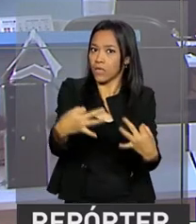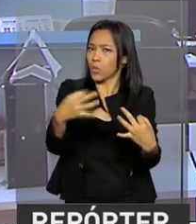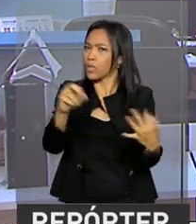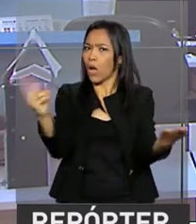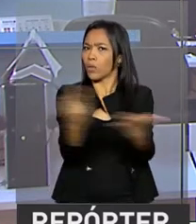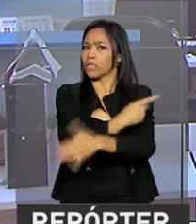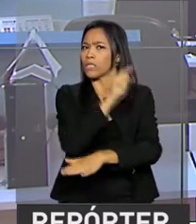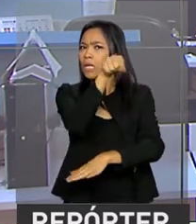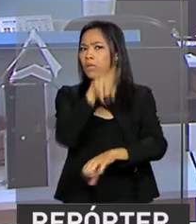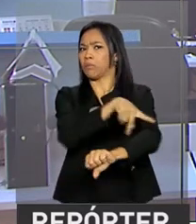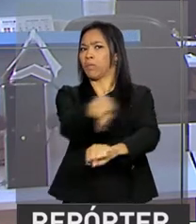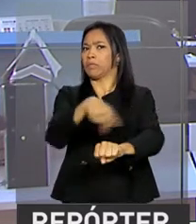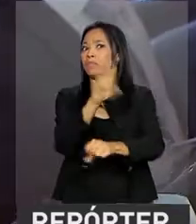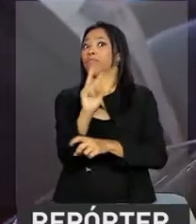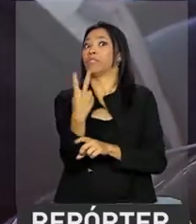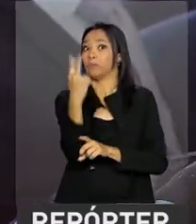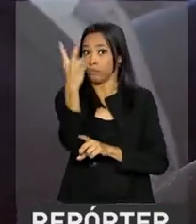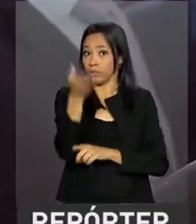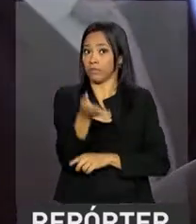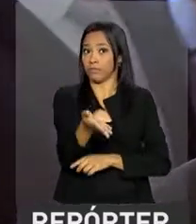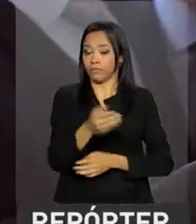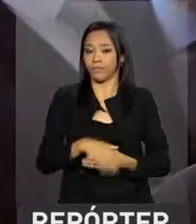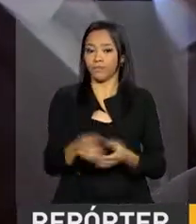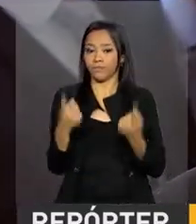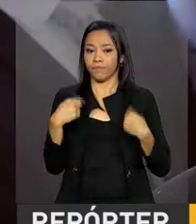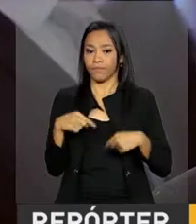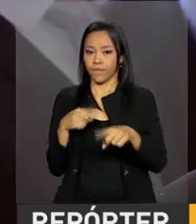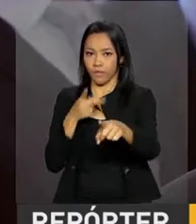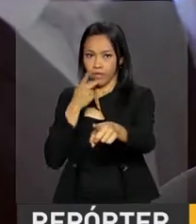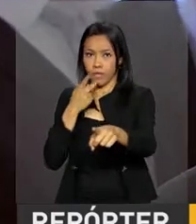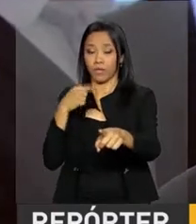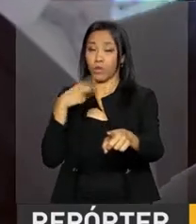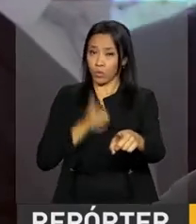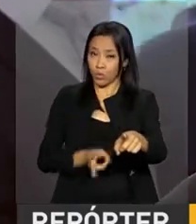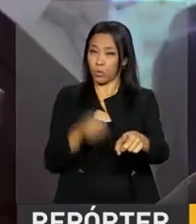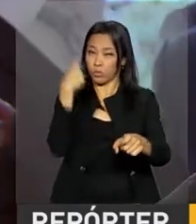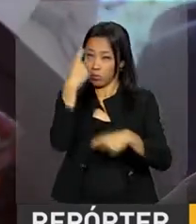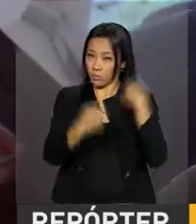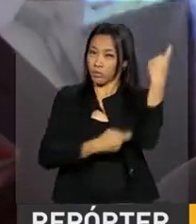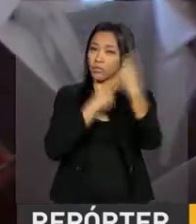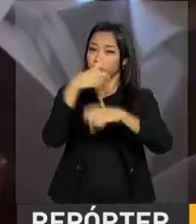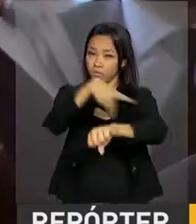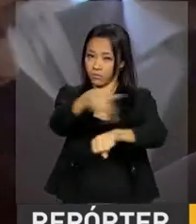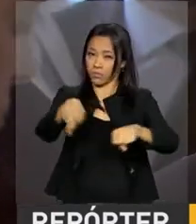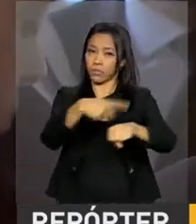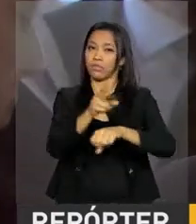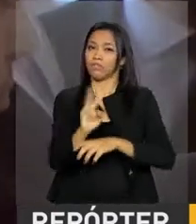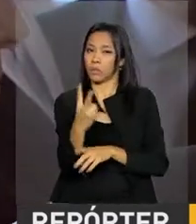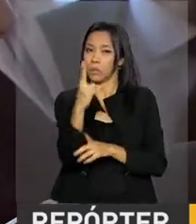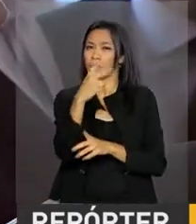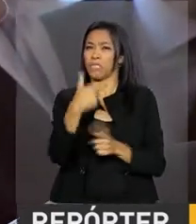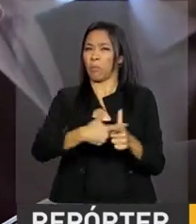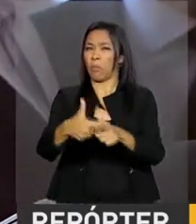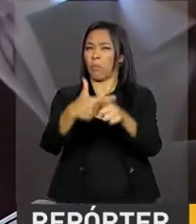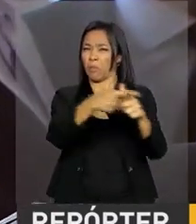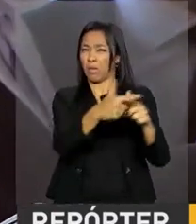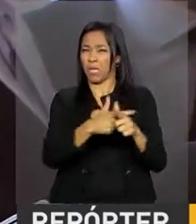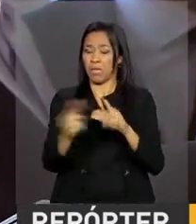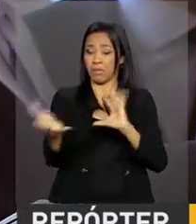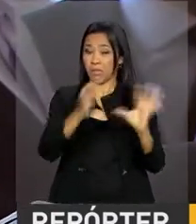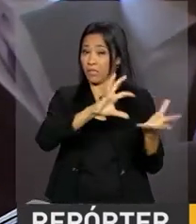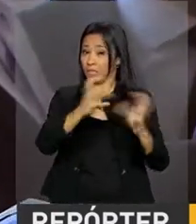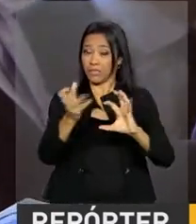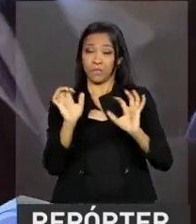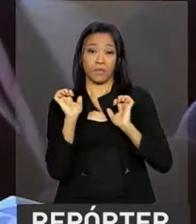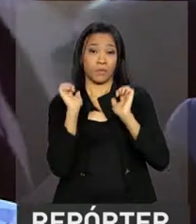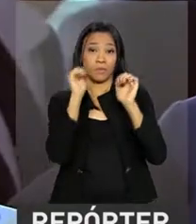situação da Venezuela. A nossa preocupação permanece, porque com a Venezuela intranquila, com a crise que eles vivem, eles têm uma